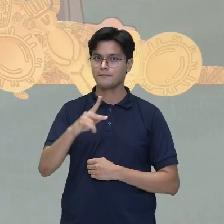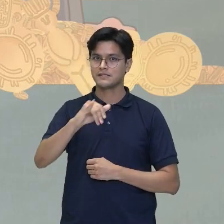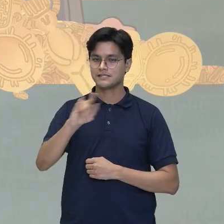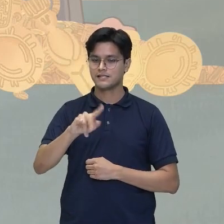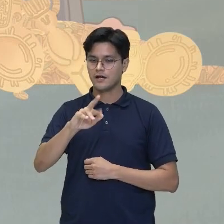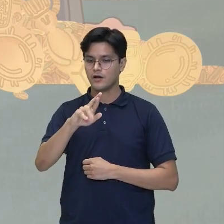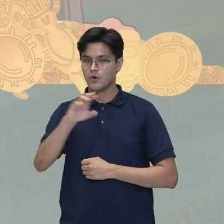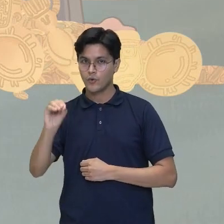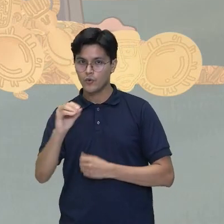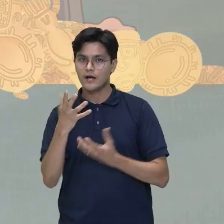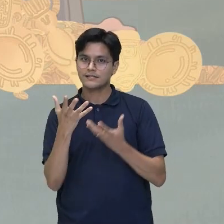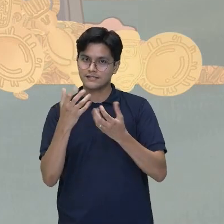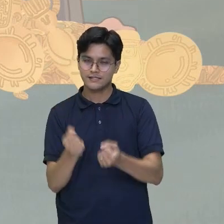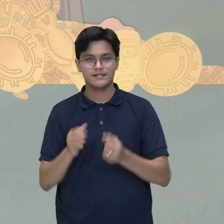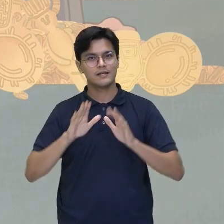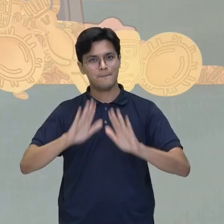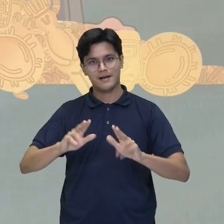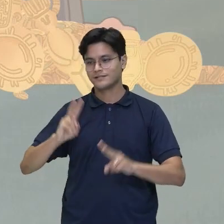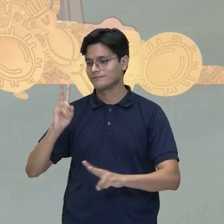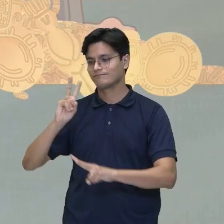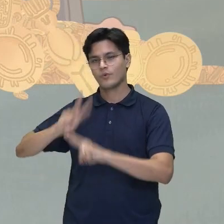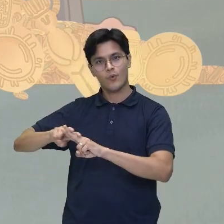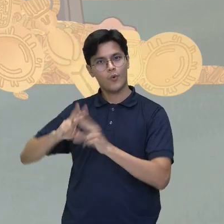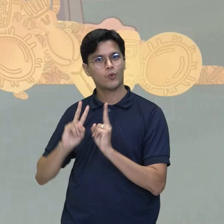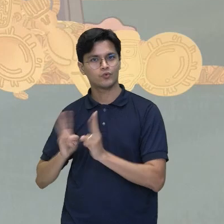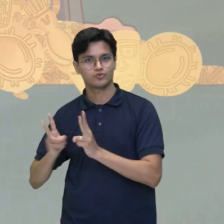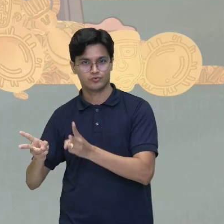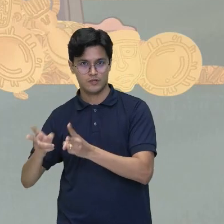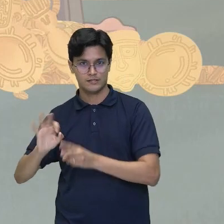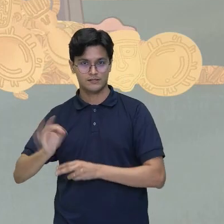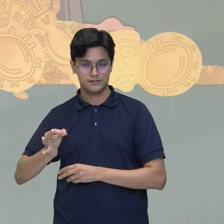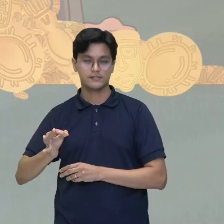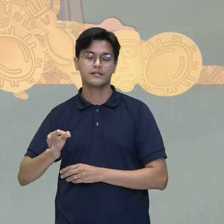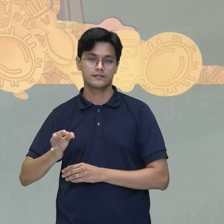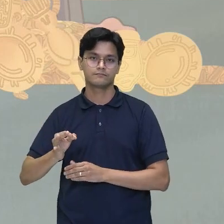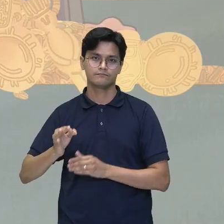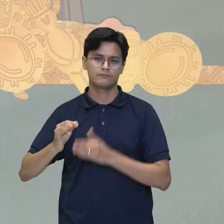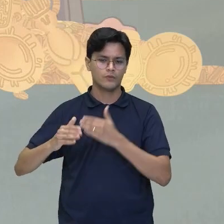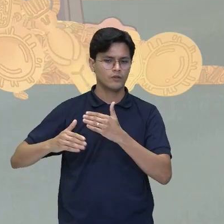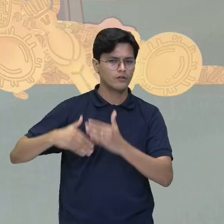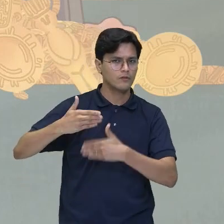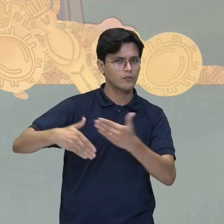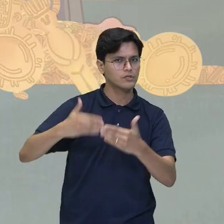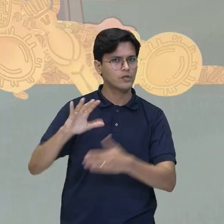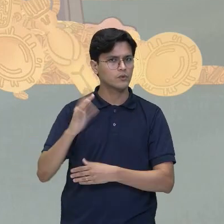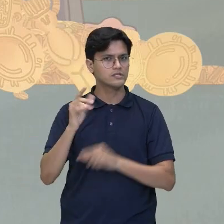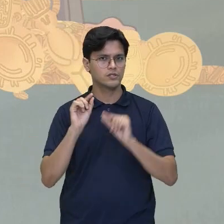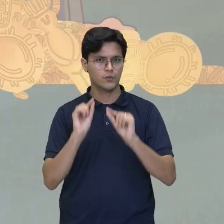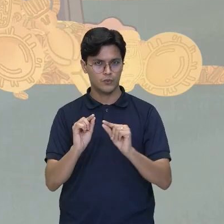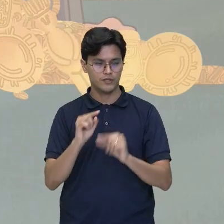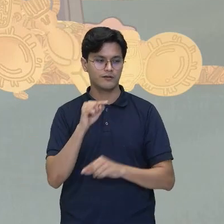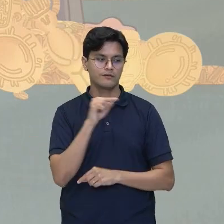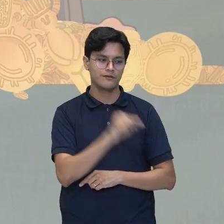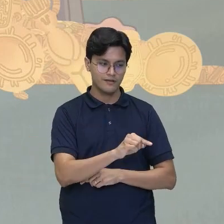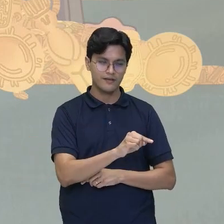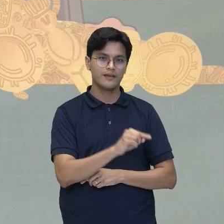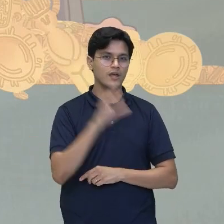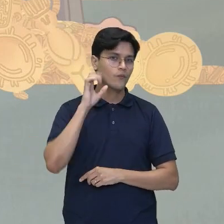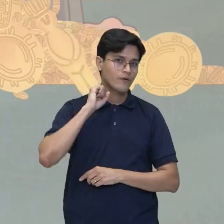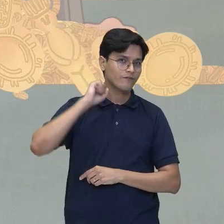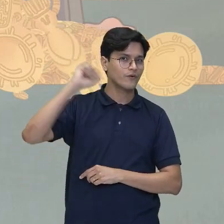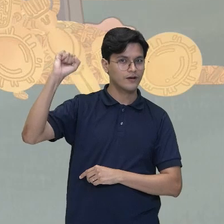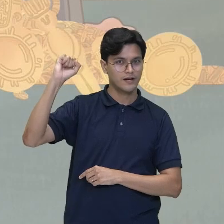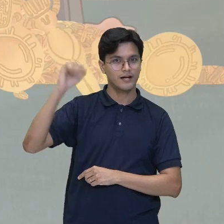liberta Atahualpa. Tempos depois, Atahualpa foi enforcado a mando do